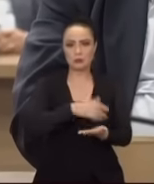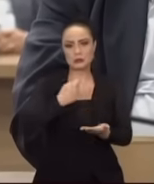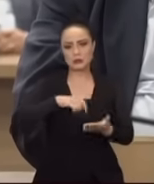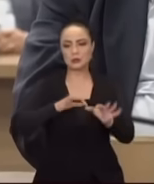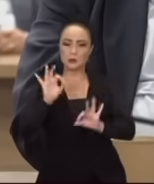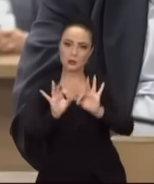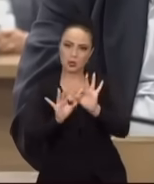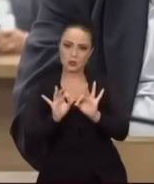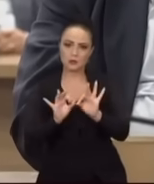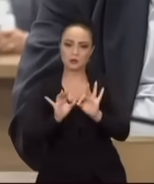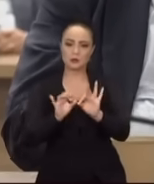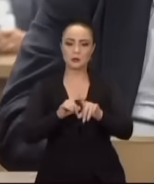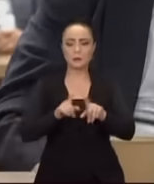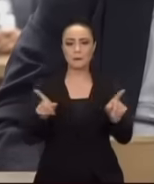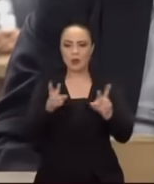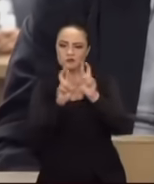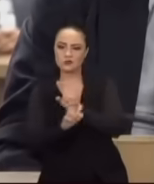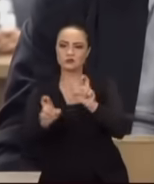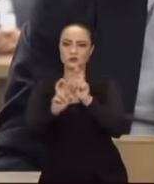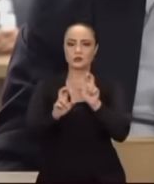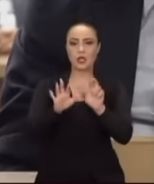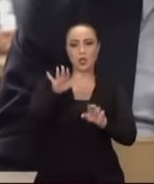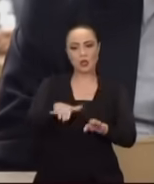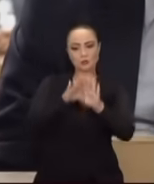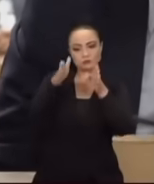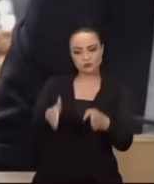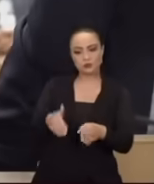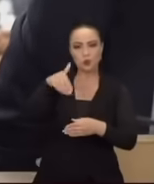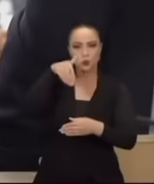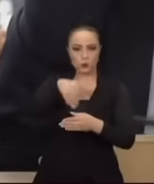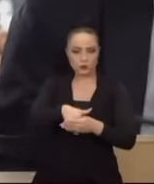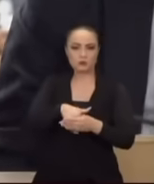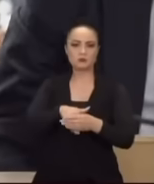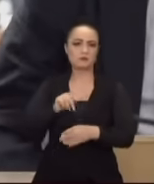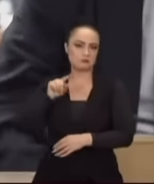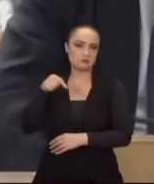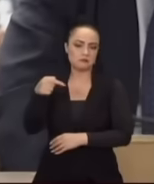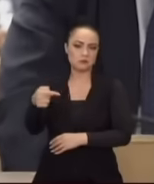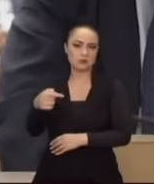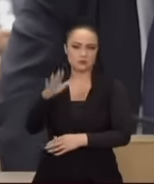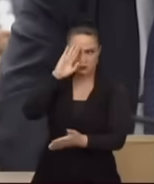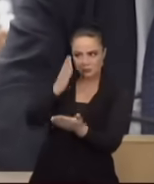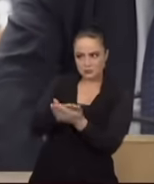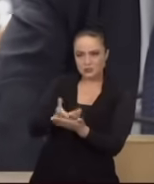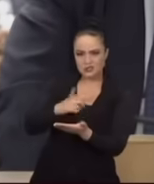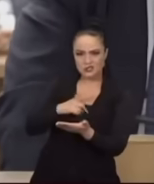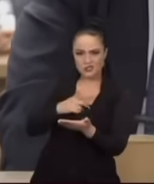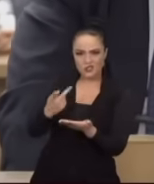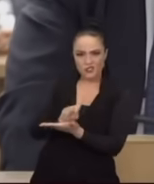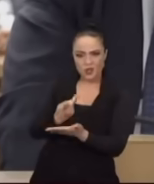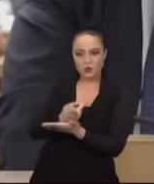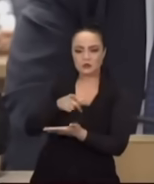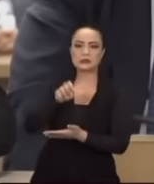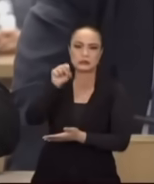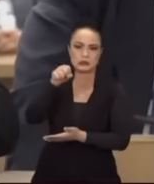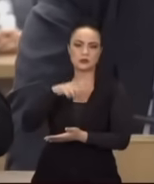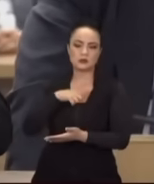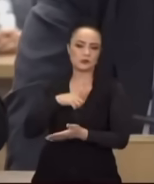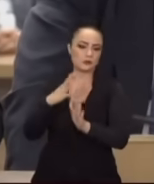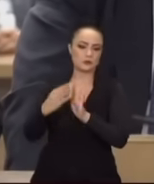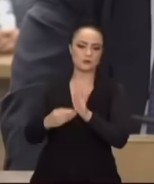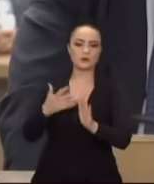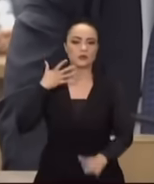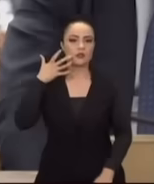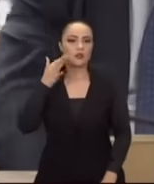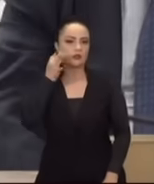aprimorado, ser melhor auditado, que é o sistema das urnas eletrônicas. E depois, o senhor acredita que houve fraude? Houve várias fraudes, várias modalidades. Palavra do